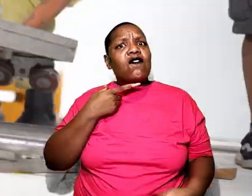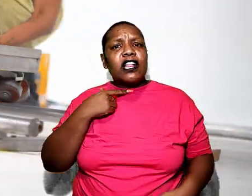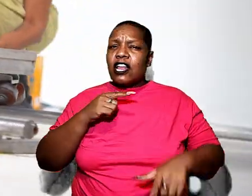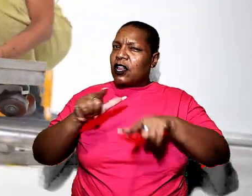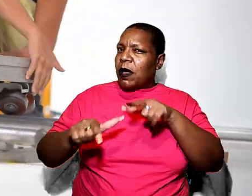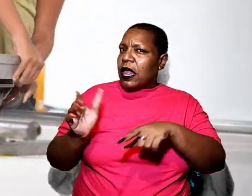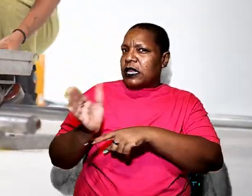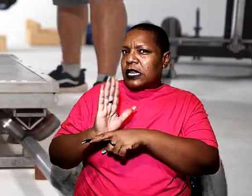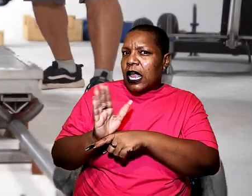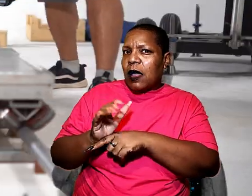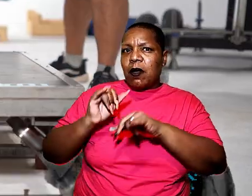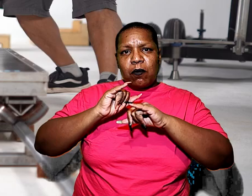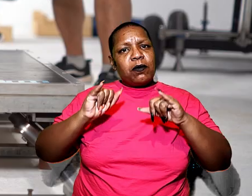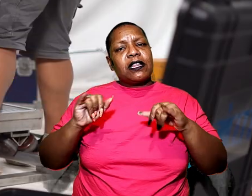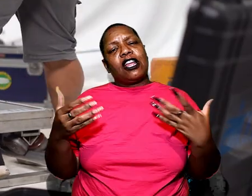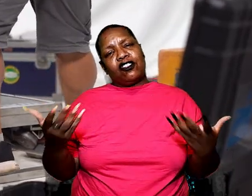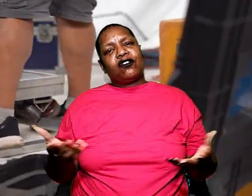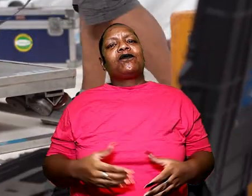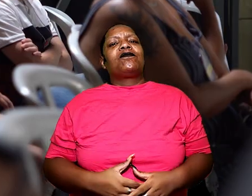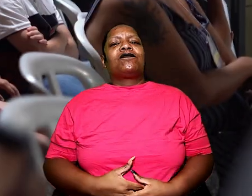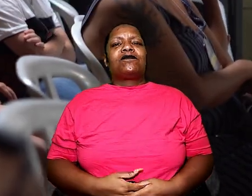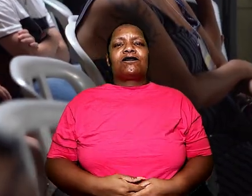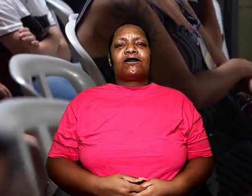no cinema, na publicidade e tal.